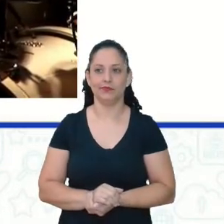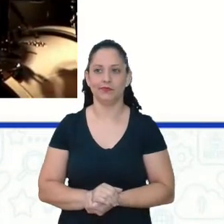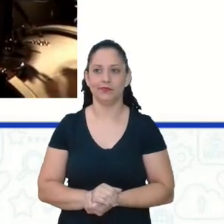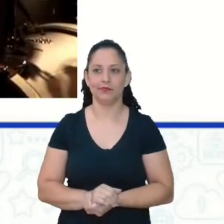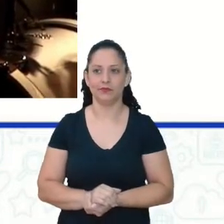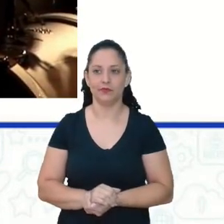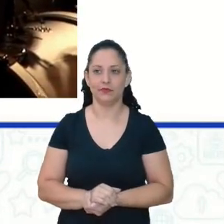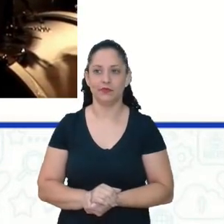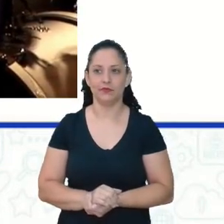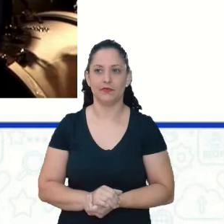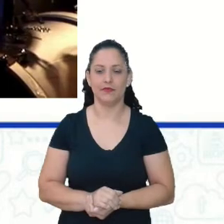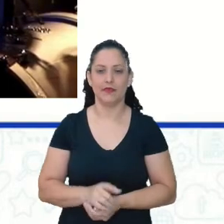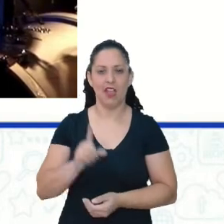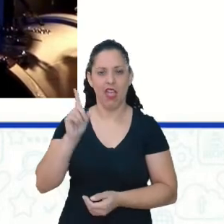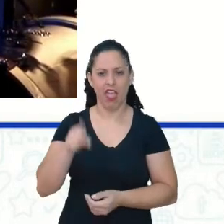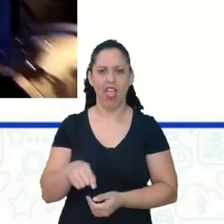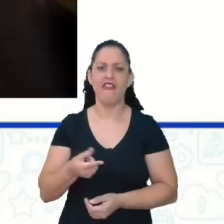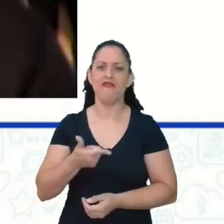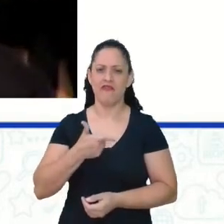É feia.